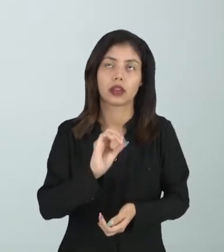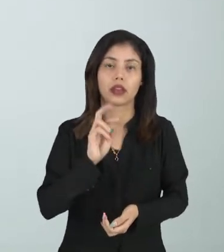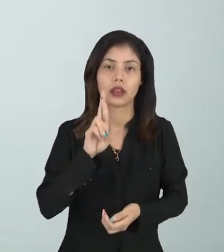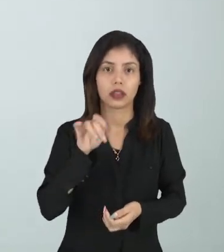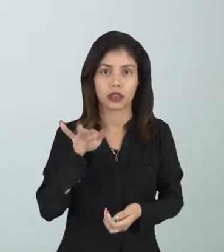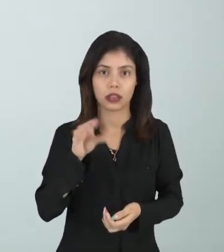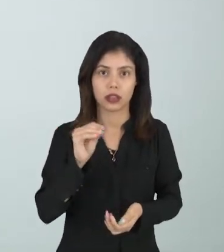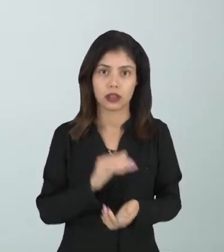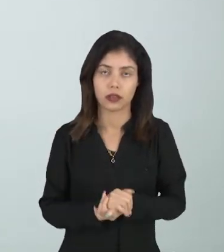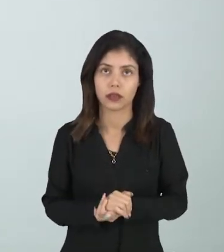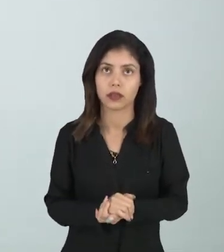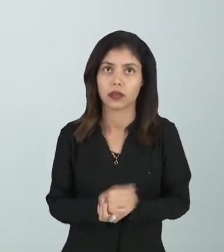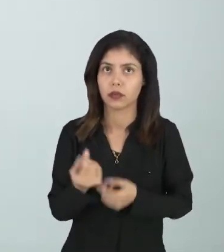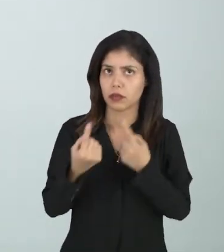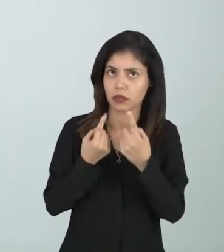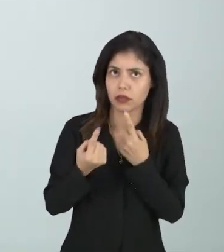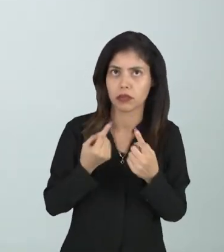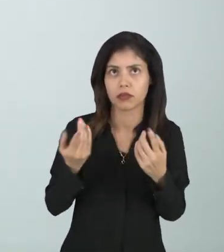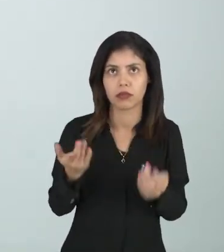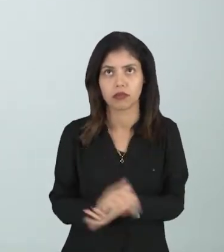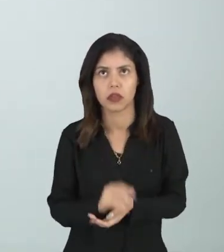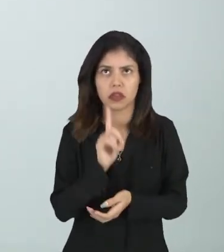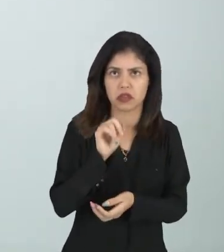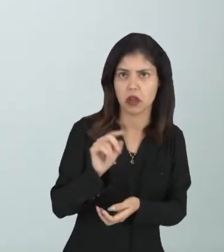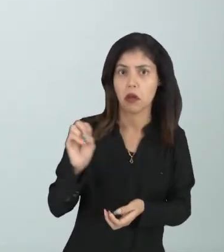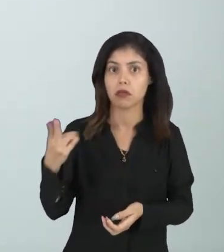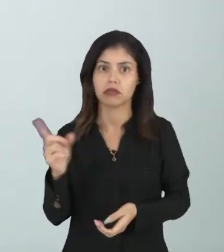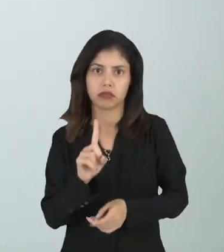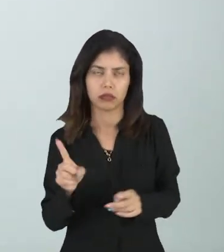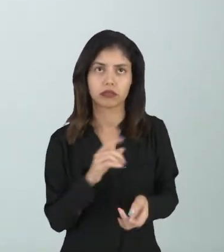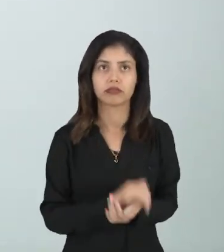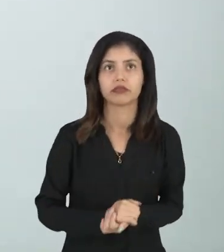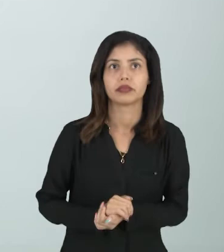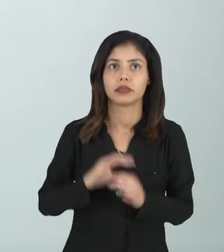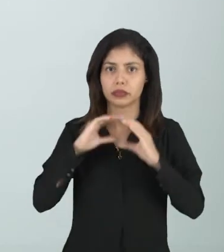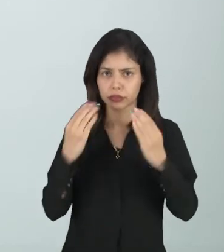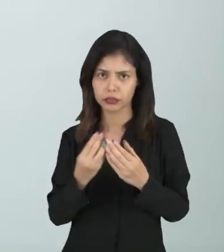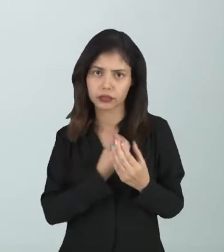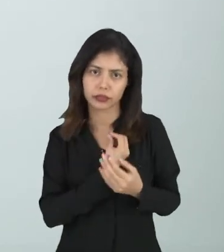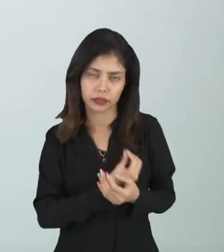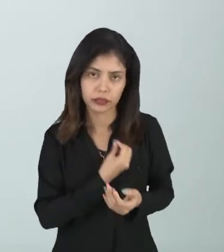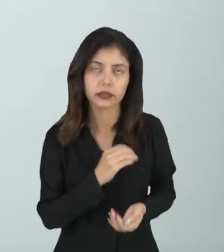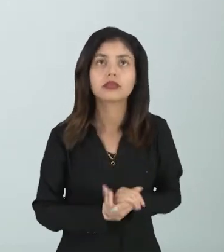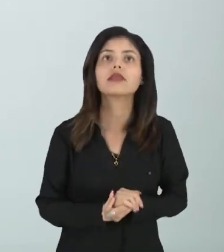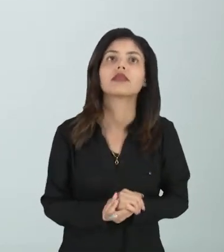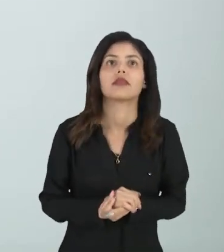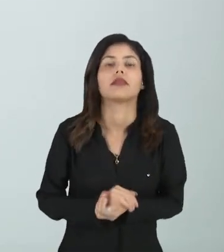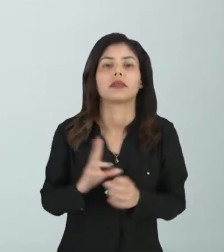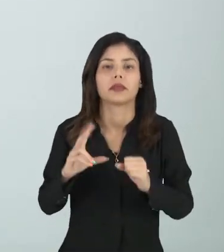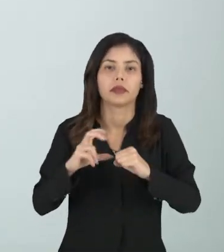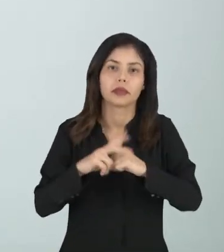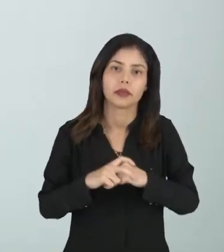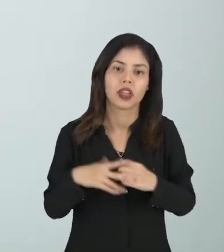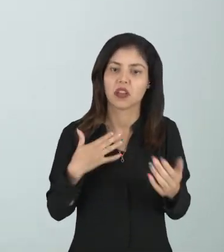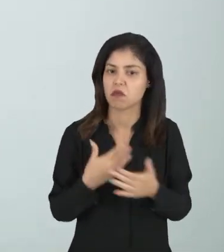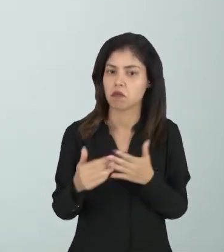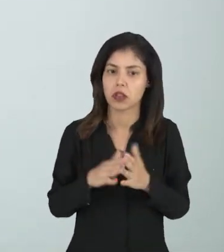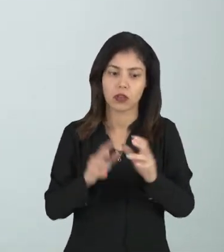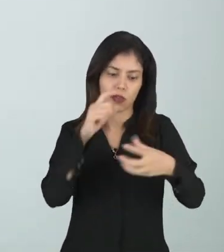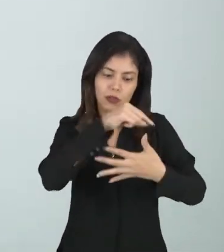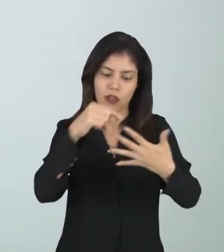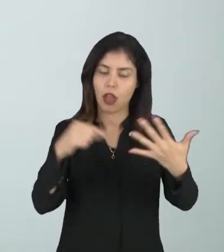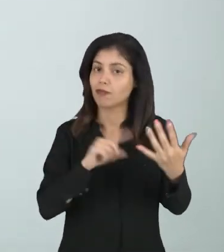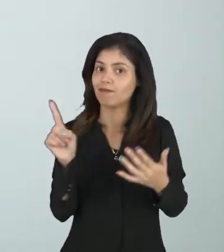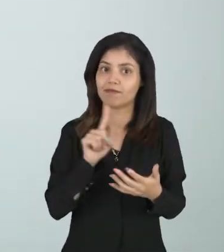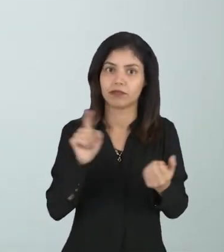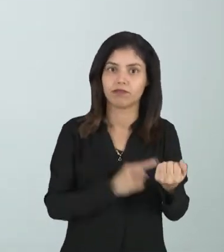que eu posso chamar assim, porque existe uma discussão se vírus são ou não seres vivos, né? Mas digamos que vírus ele não está em nenhum dos 5 reinos,